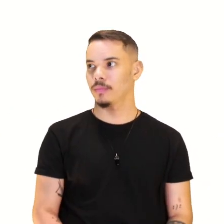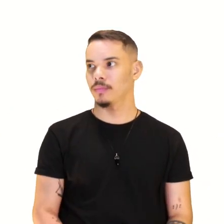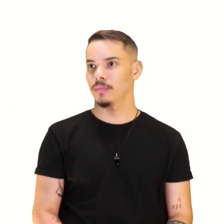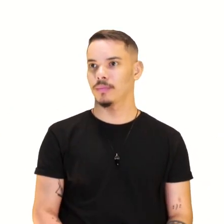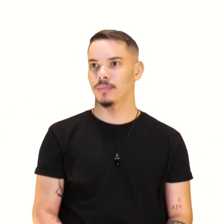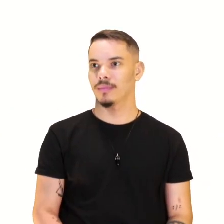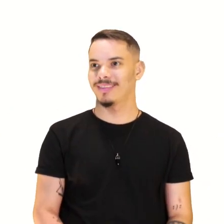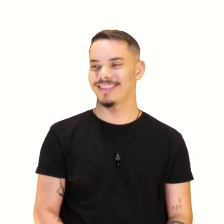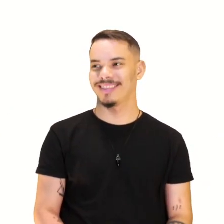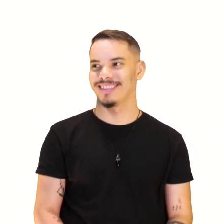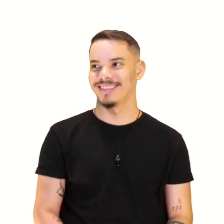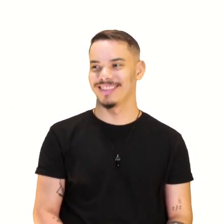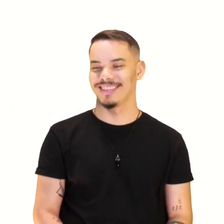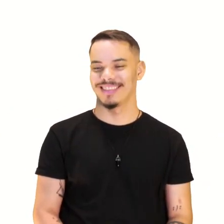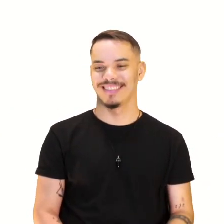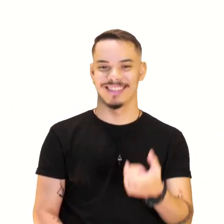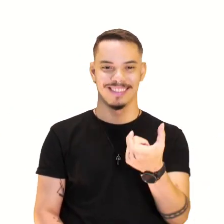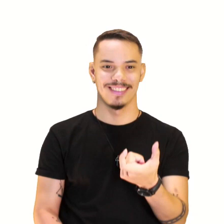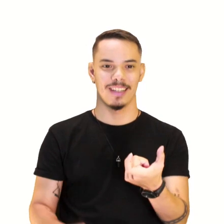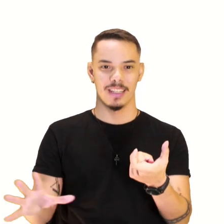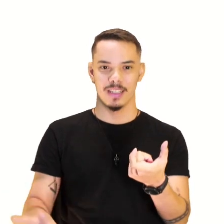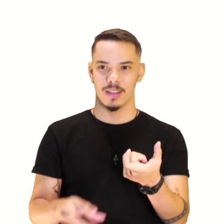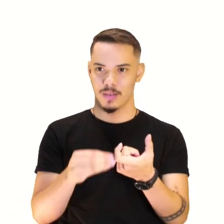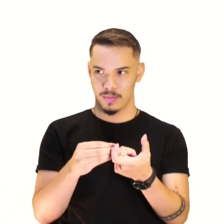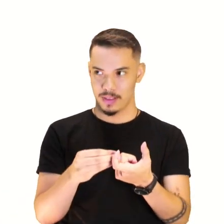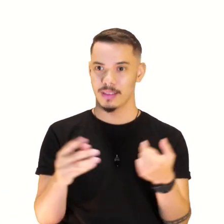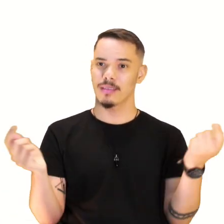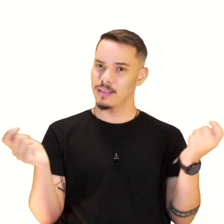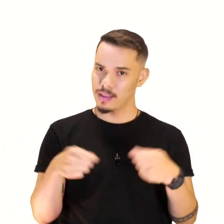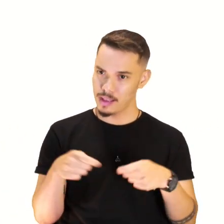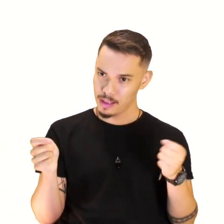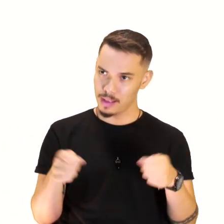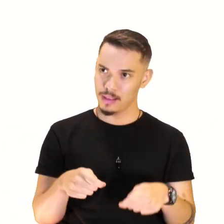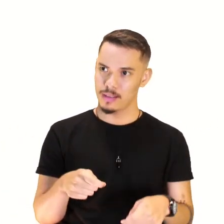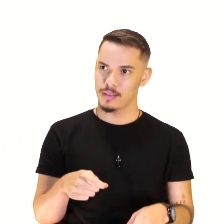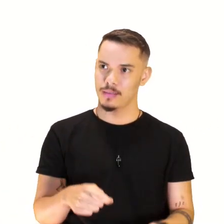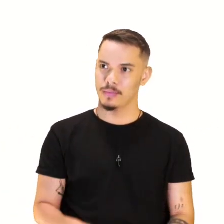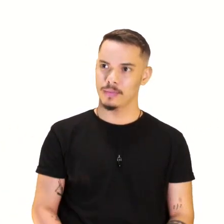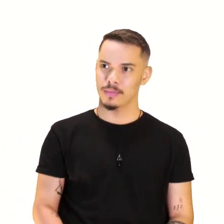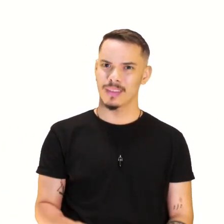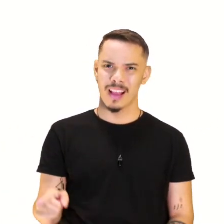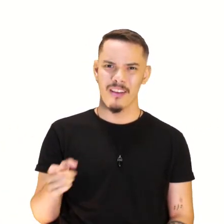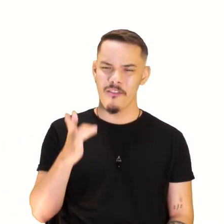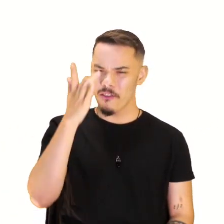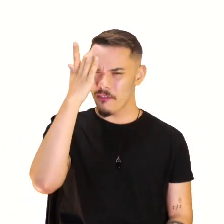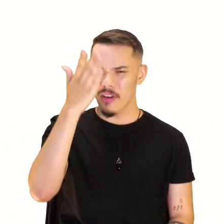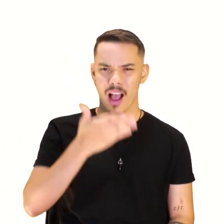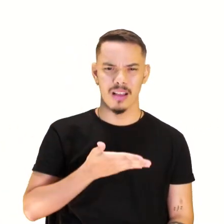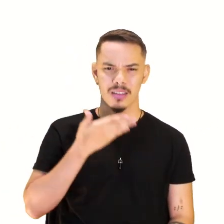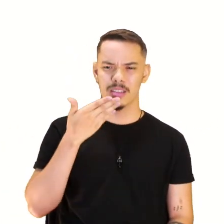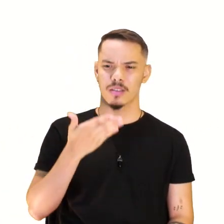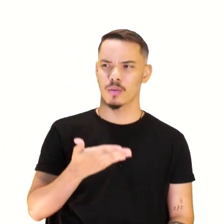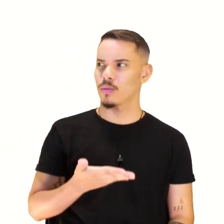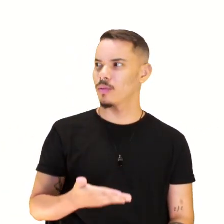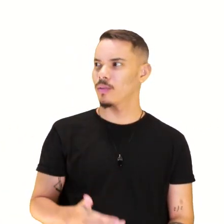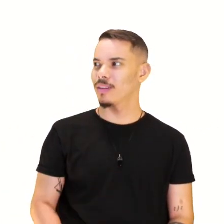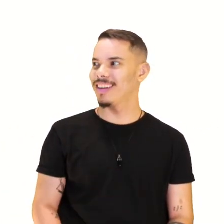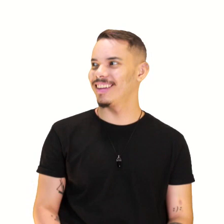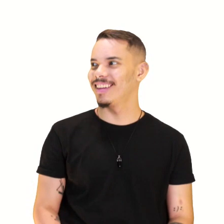anterior. Mas só isso? Não, mas não pode ser muito fácil assim não.